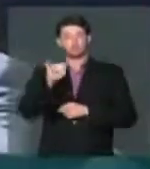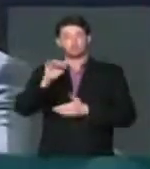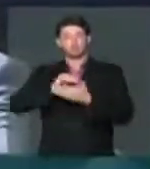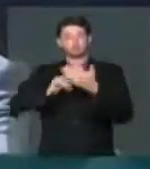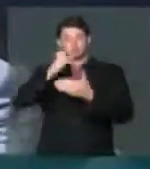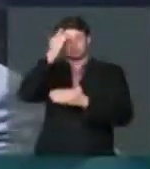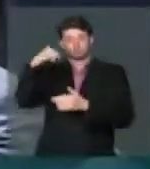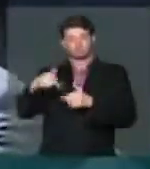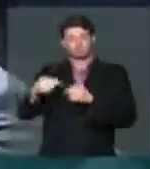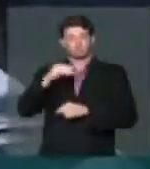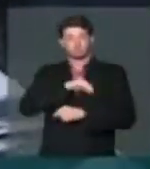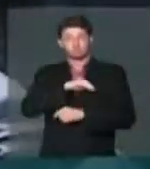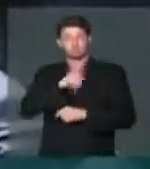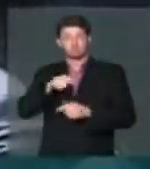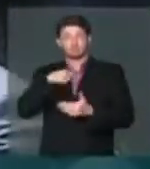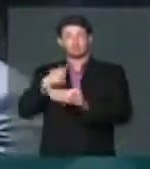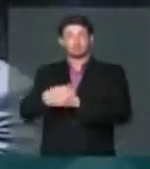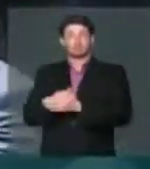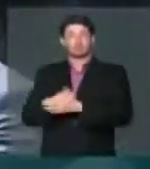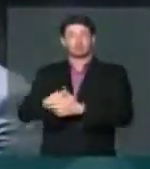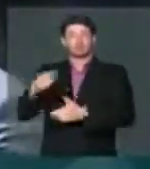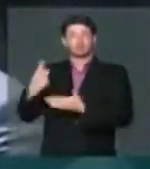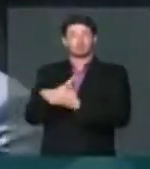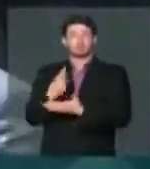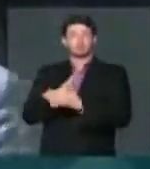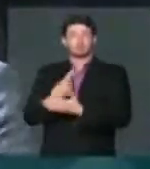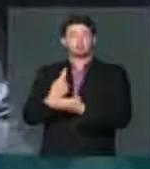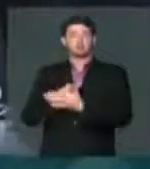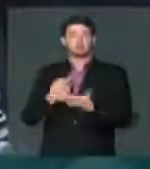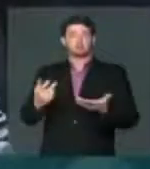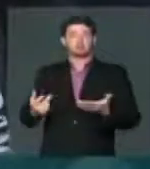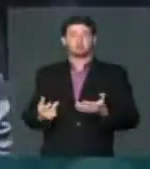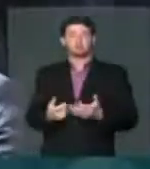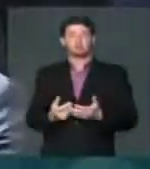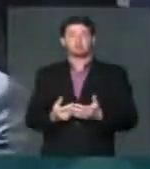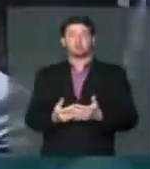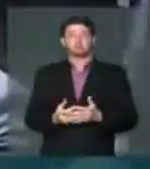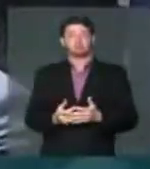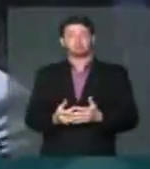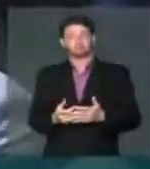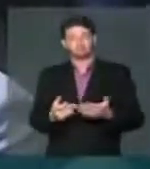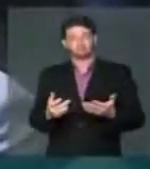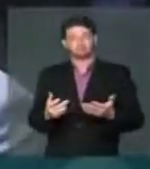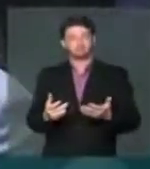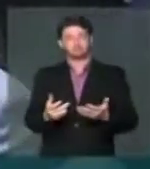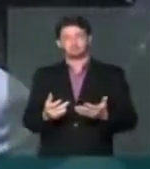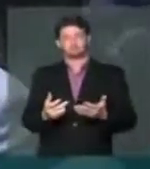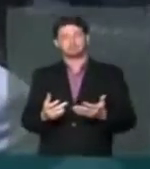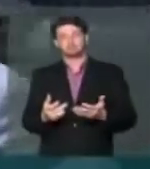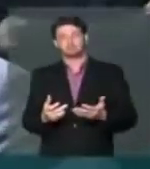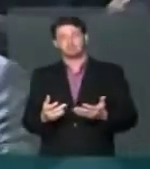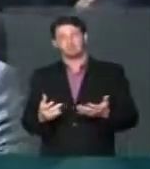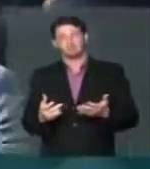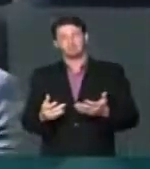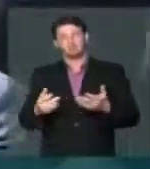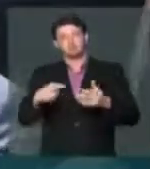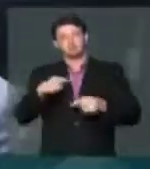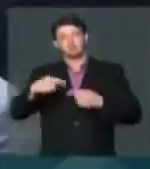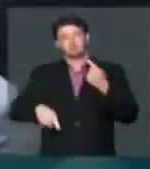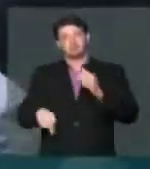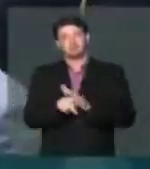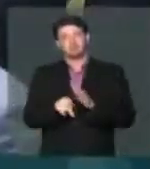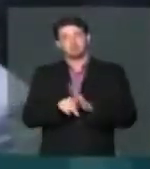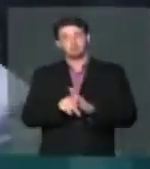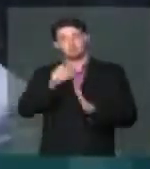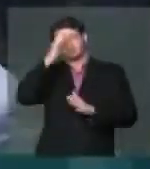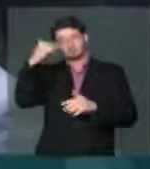tirar do trabalhador para pagar as lambanças, desacertos e incompetência do governo Dilma. E não é o trabalhador que